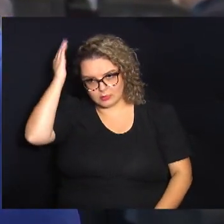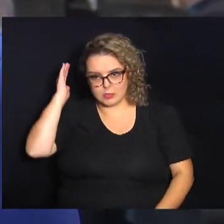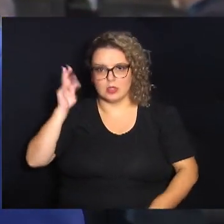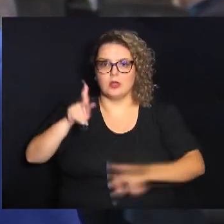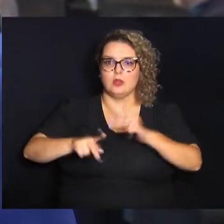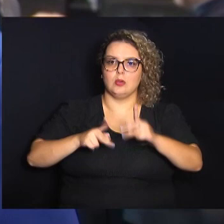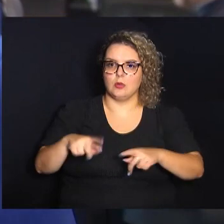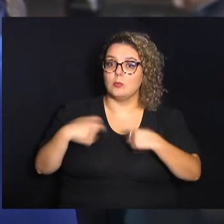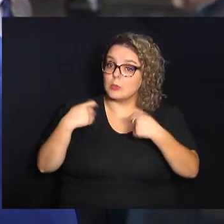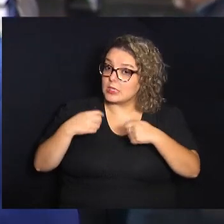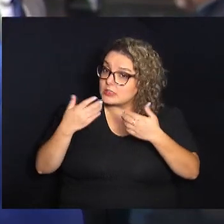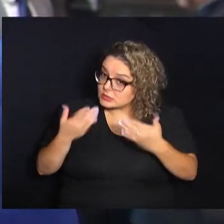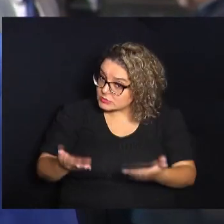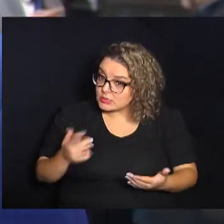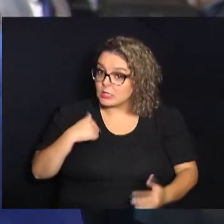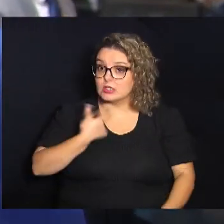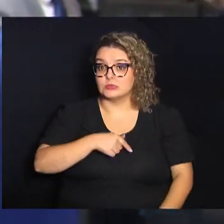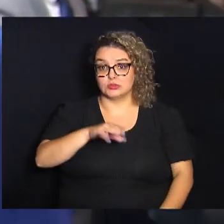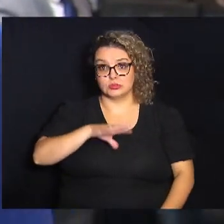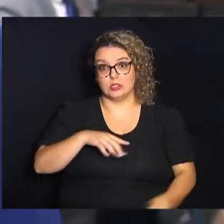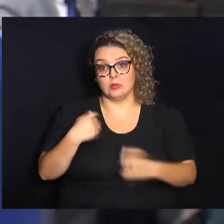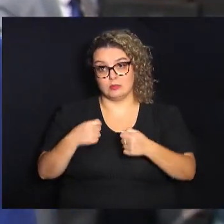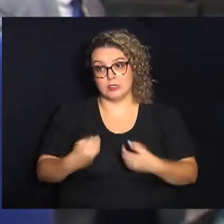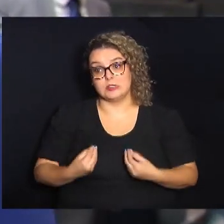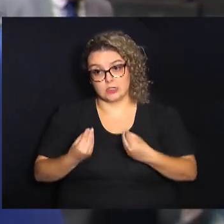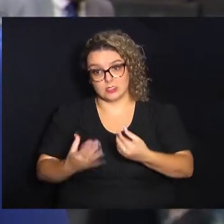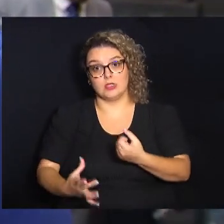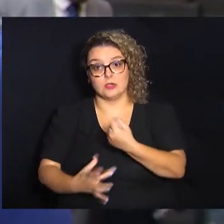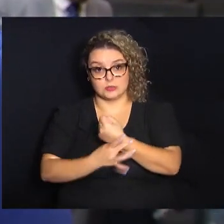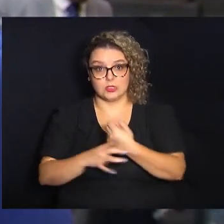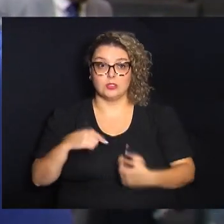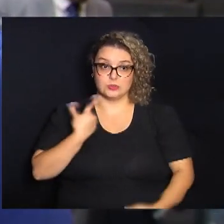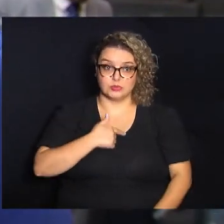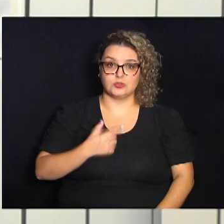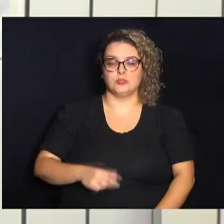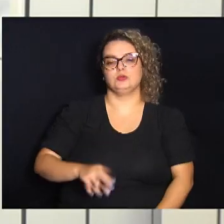precisa disso daí. A nossa cidade precisa trazer segurança aos nossos pedestres.